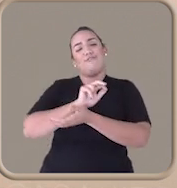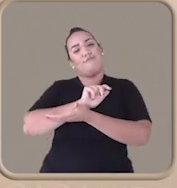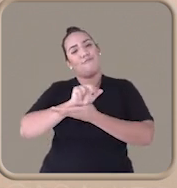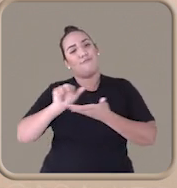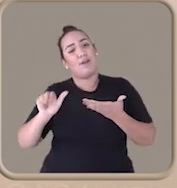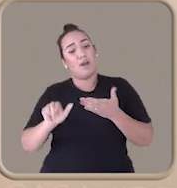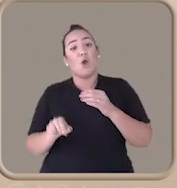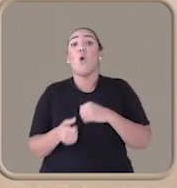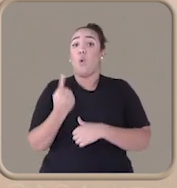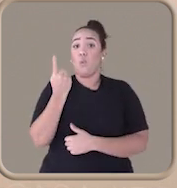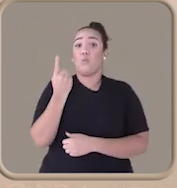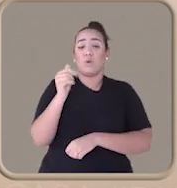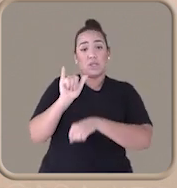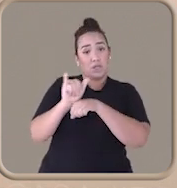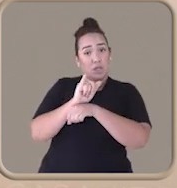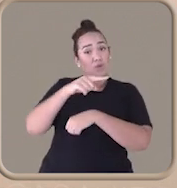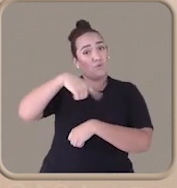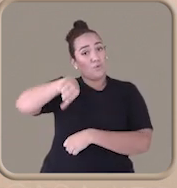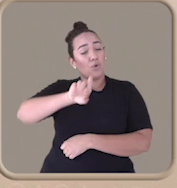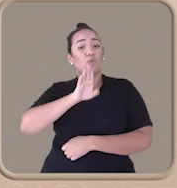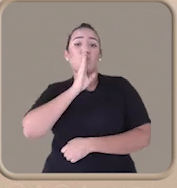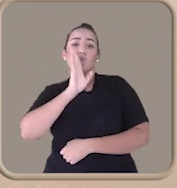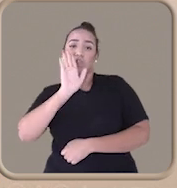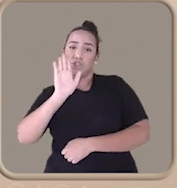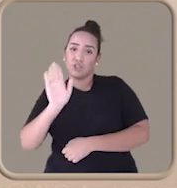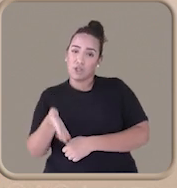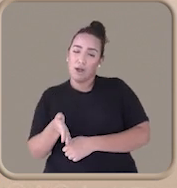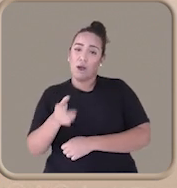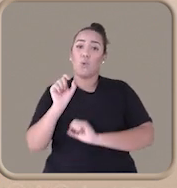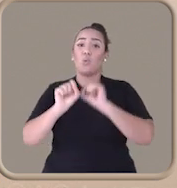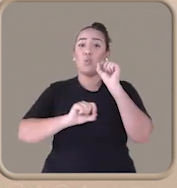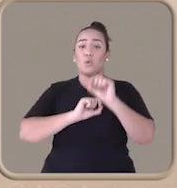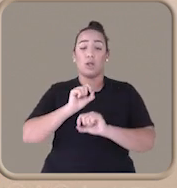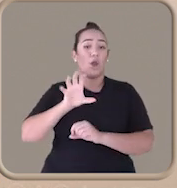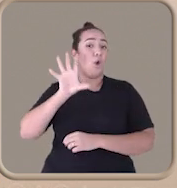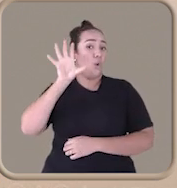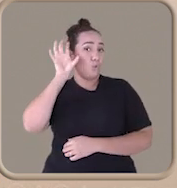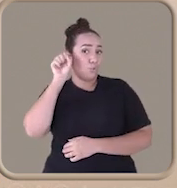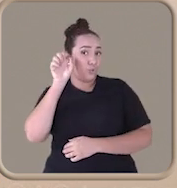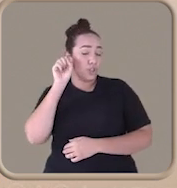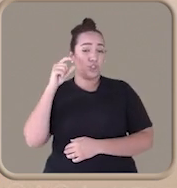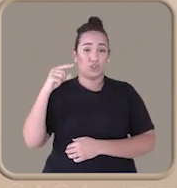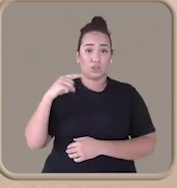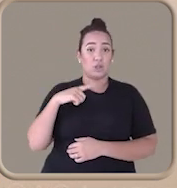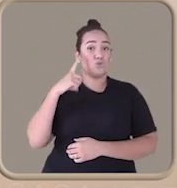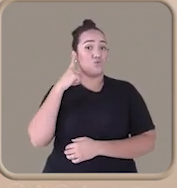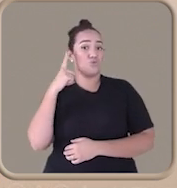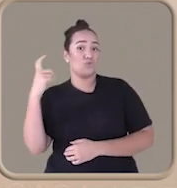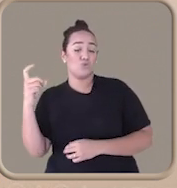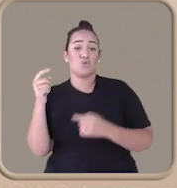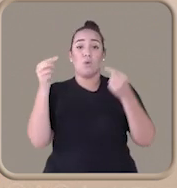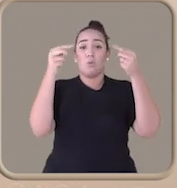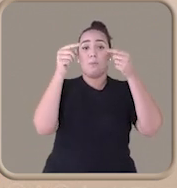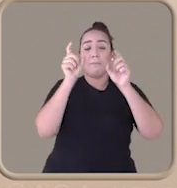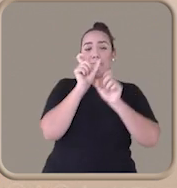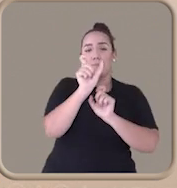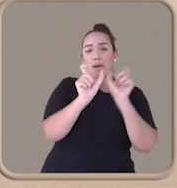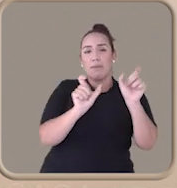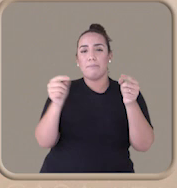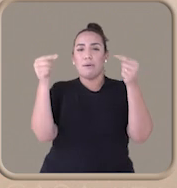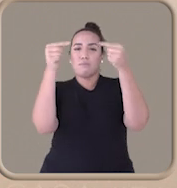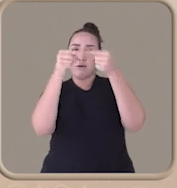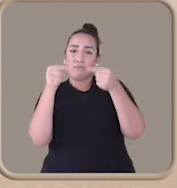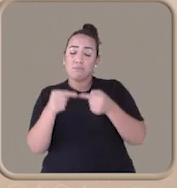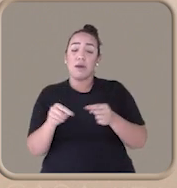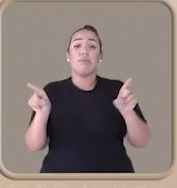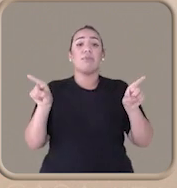Uma dessas ferramentas você já conhece, o som, através das rimas. A outra é a forma como o poema